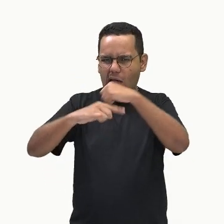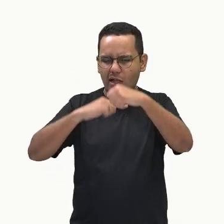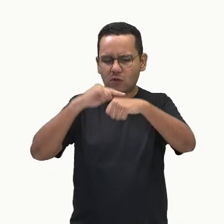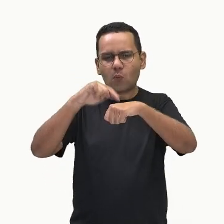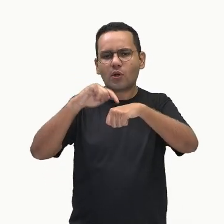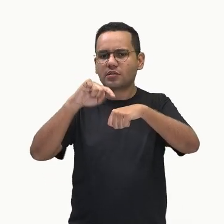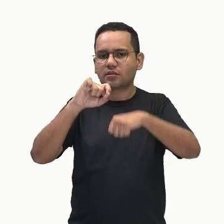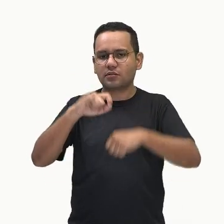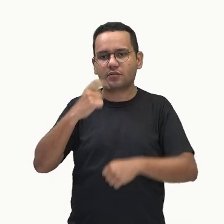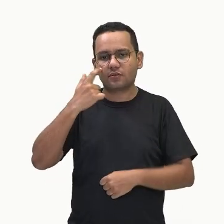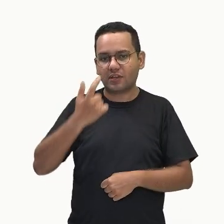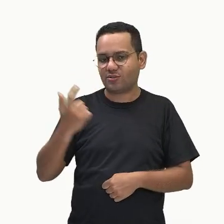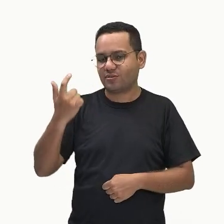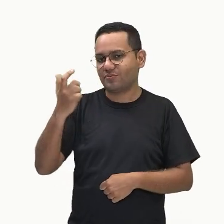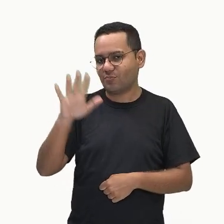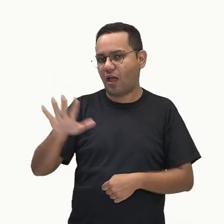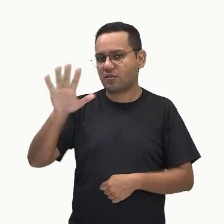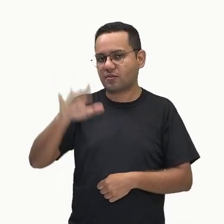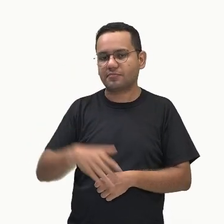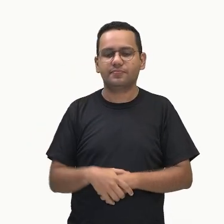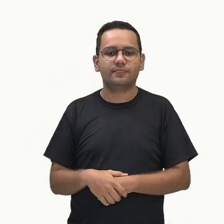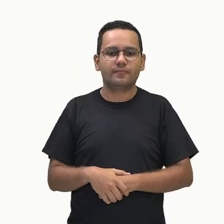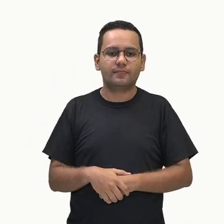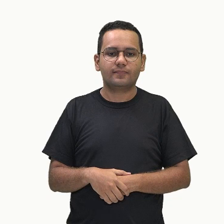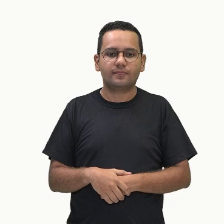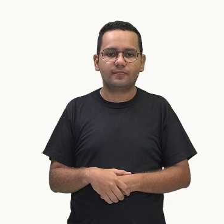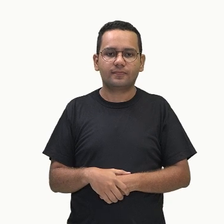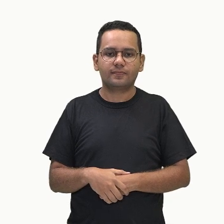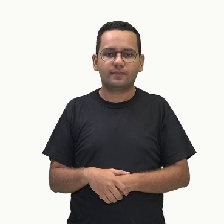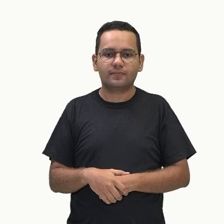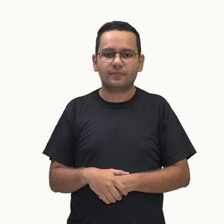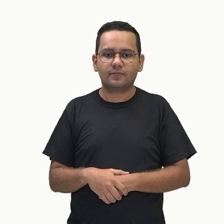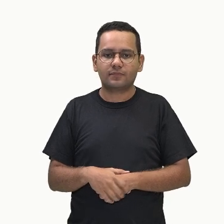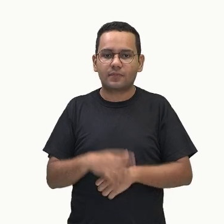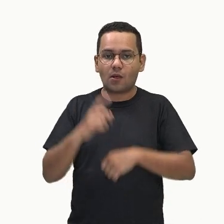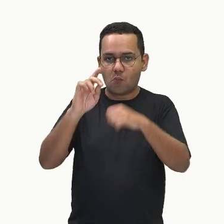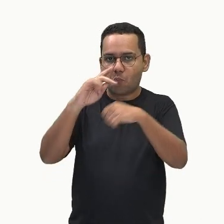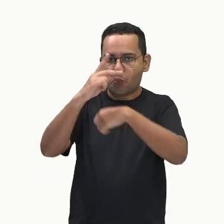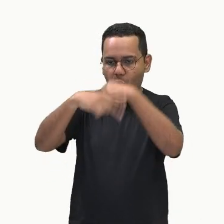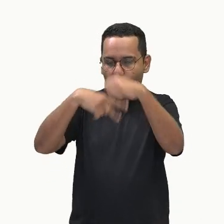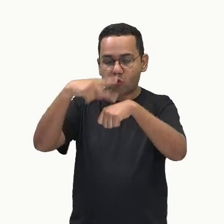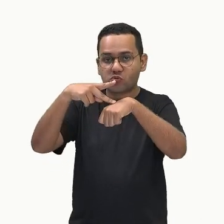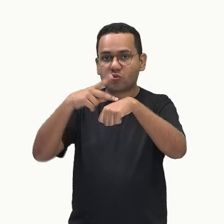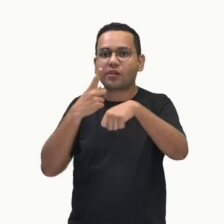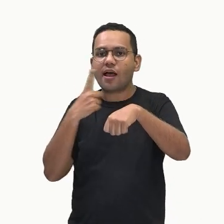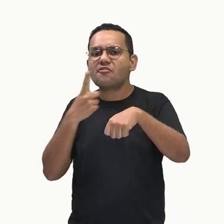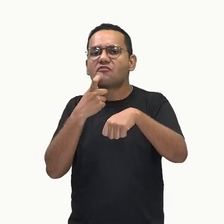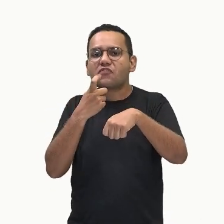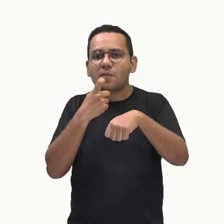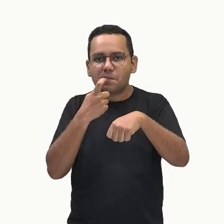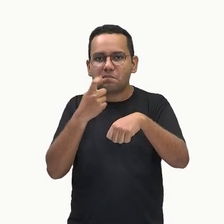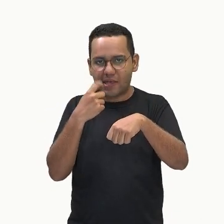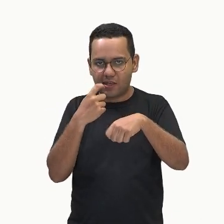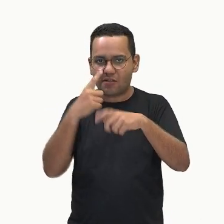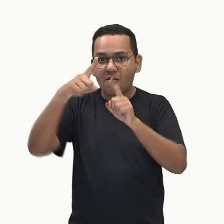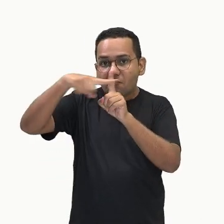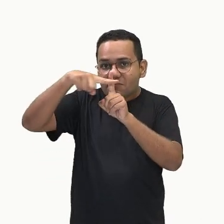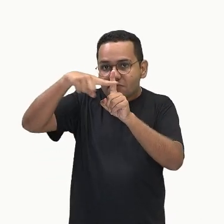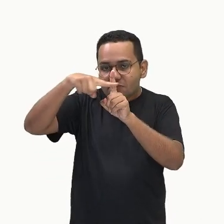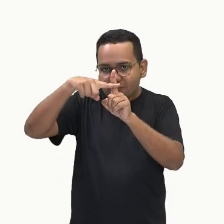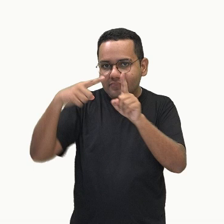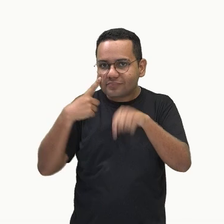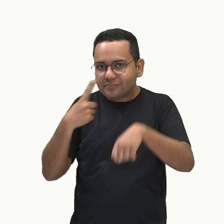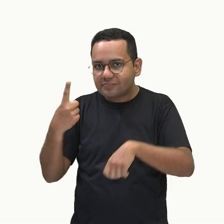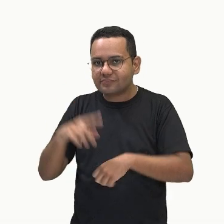os prótons. Nós vamos ter os prótons, que são partículas subatômicas que estão